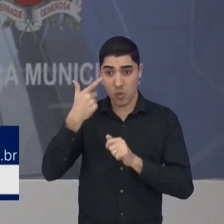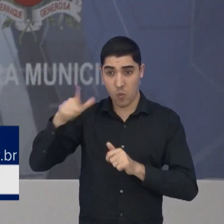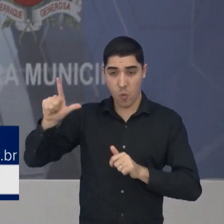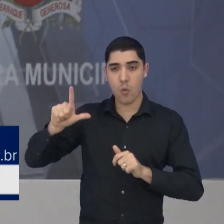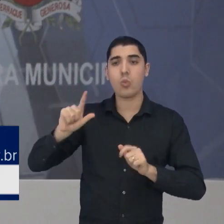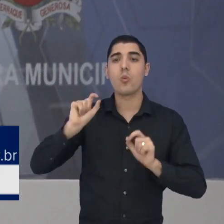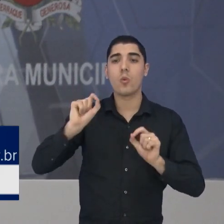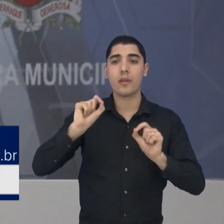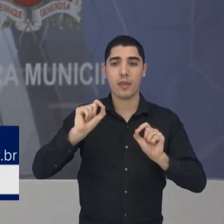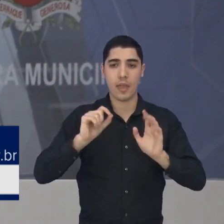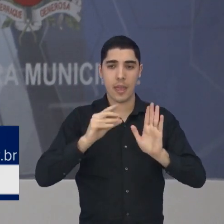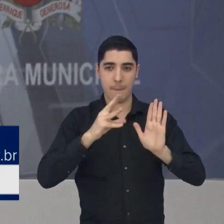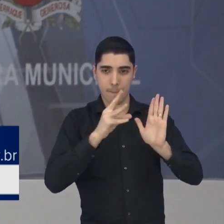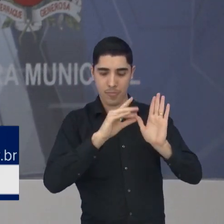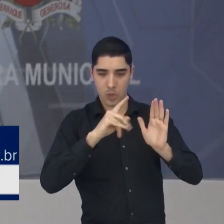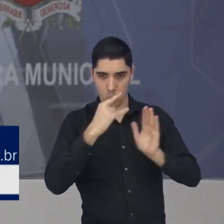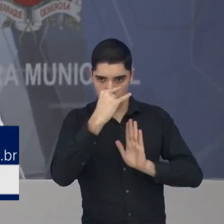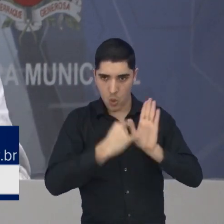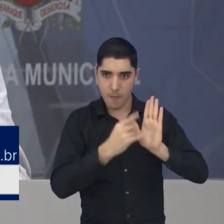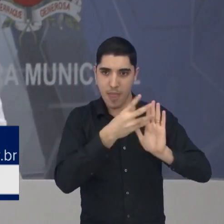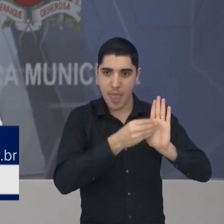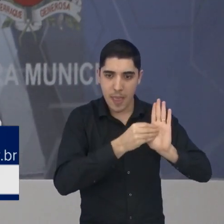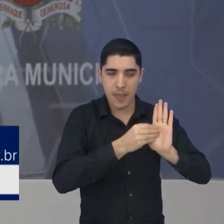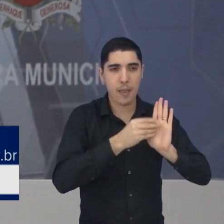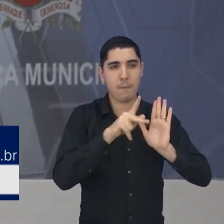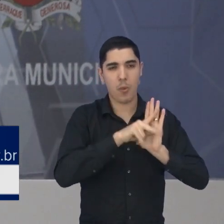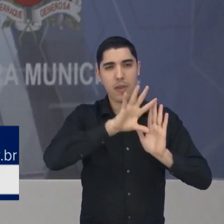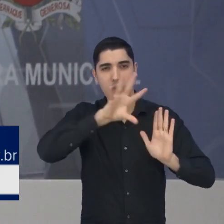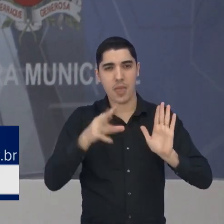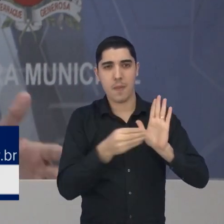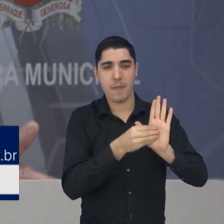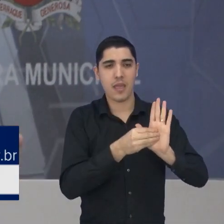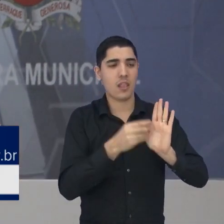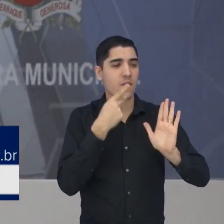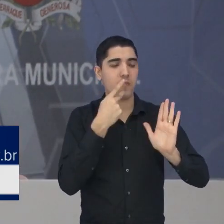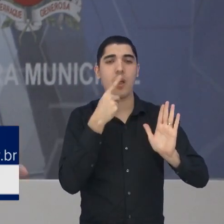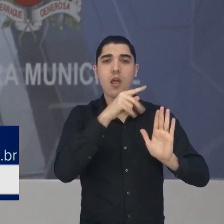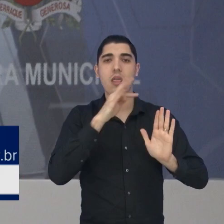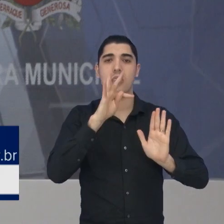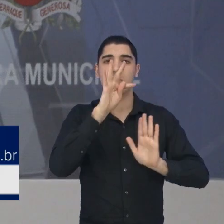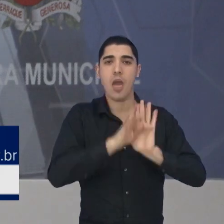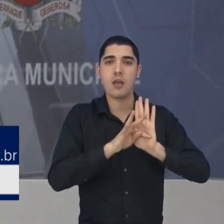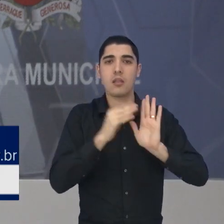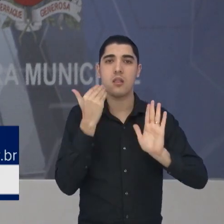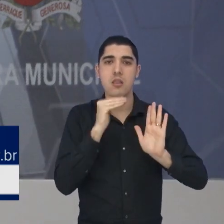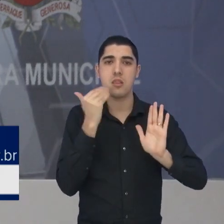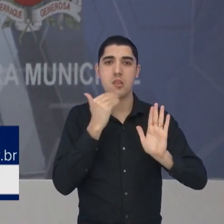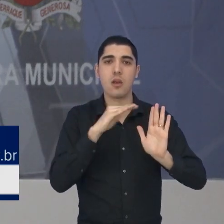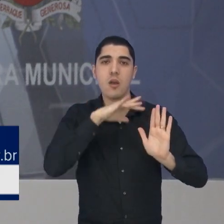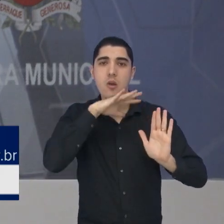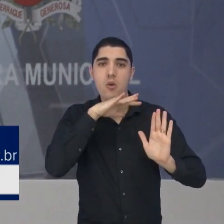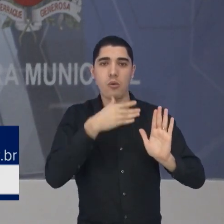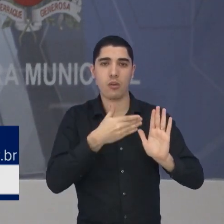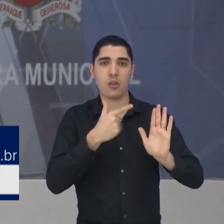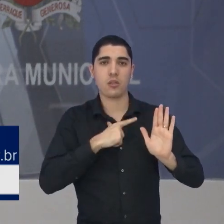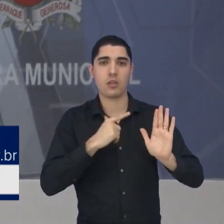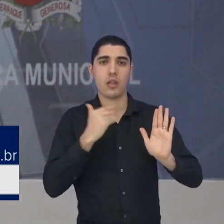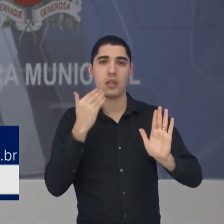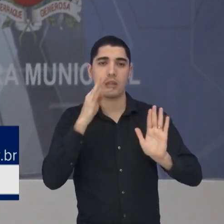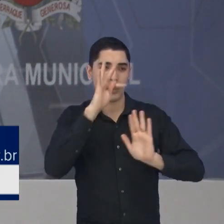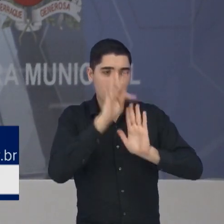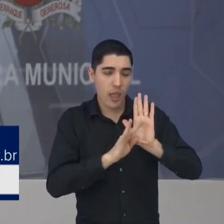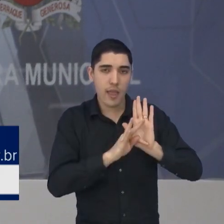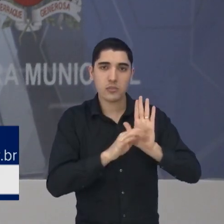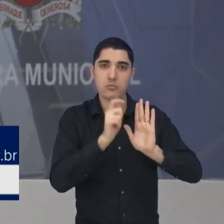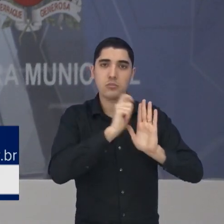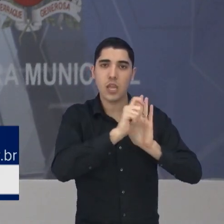corretiva de texto. Não tiveram nem o capricho de fazer o texto correto. A gente teve que fazer uma emenda para corrigir um texto